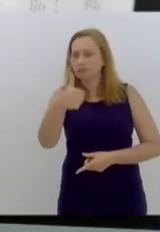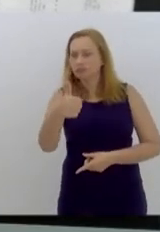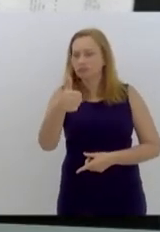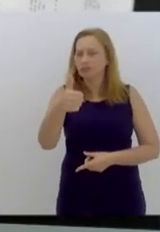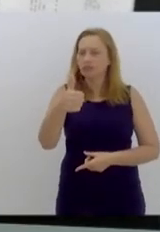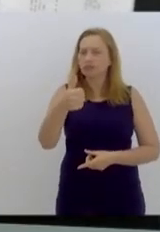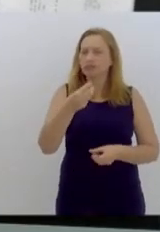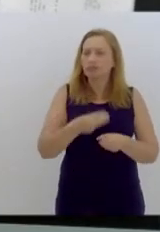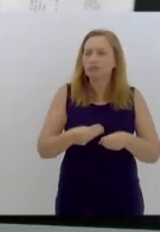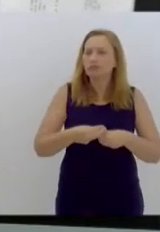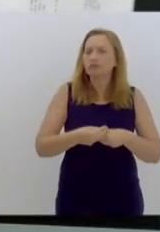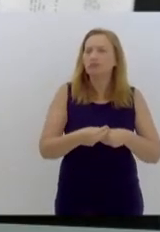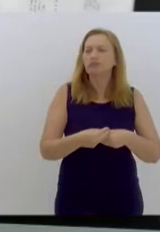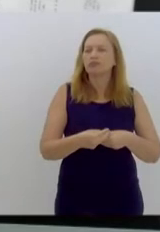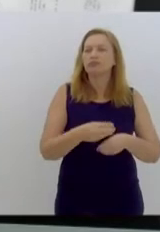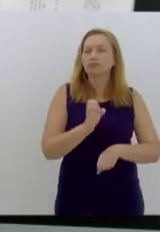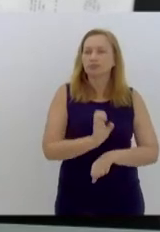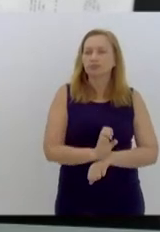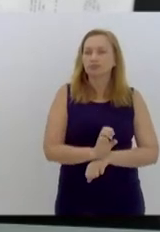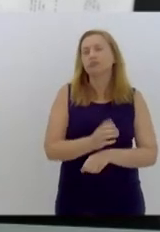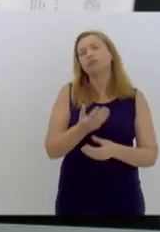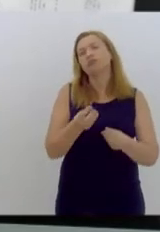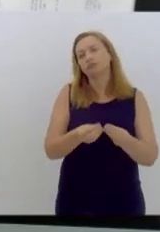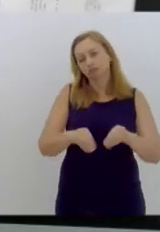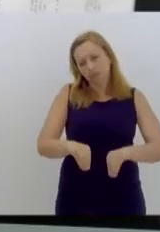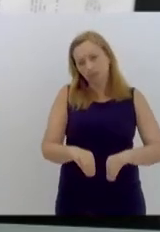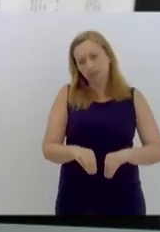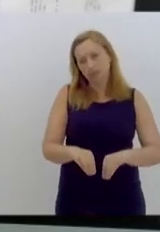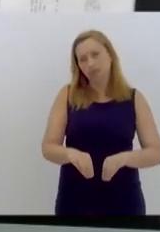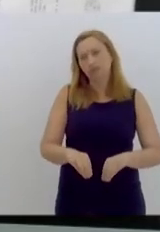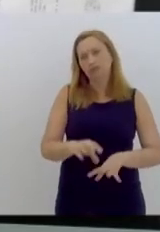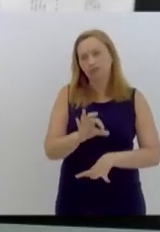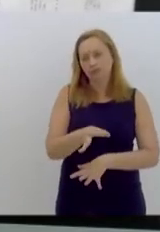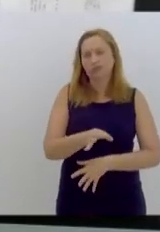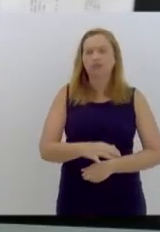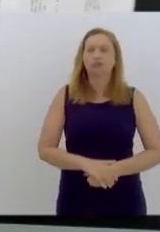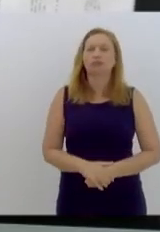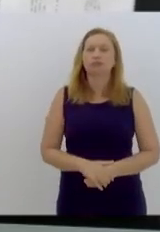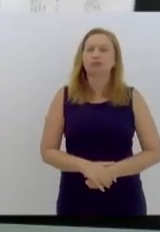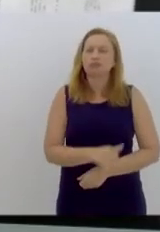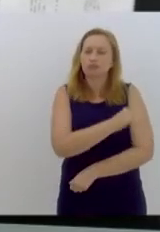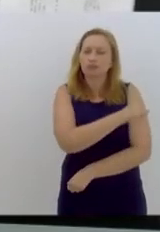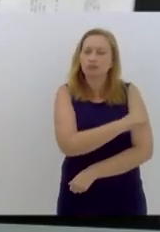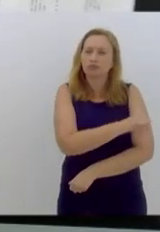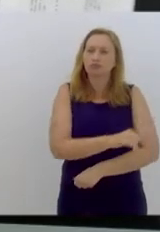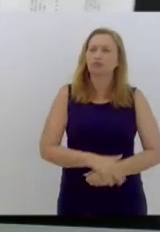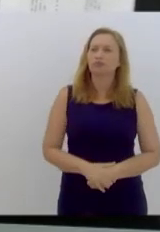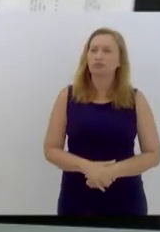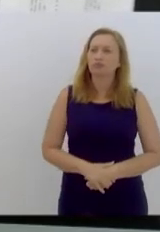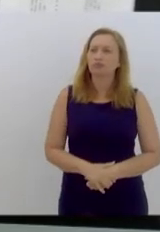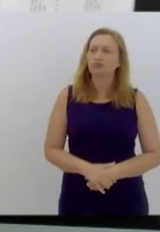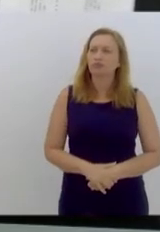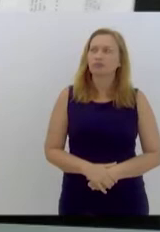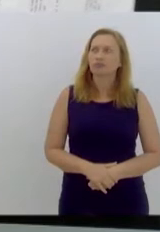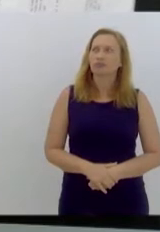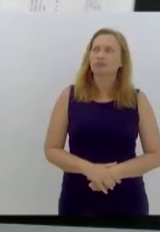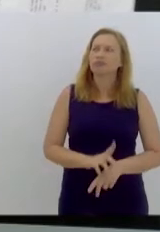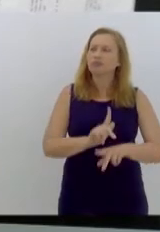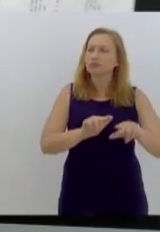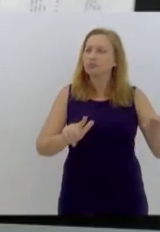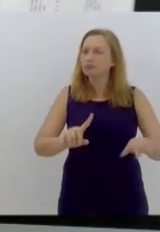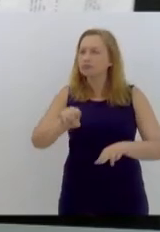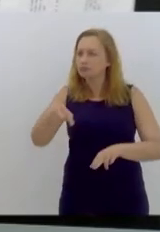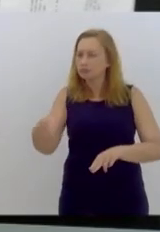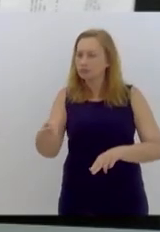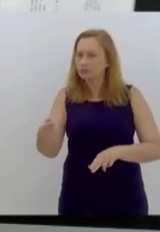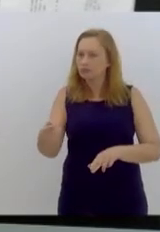do estado vão ser prejudicados tremendamente. O Rio de Janeiro, ele tem várias outras fontes